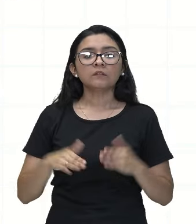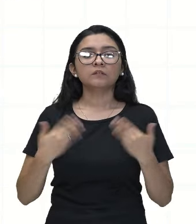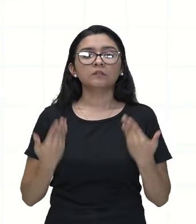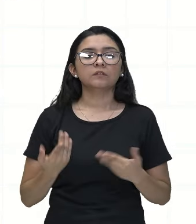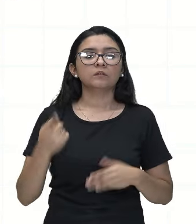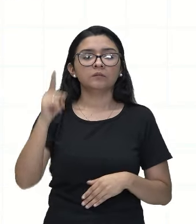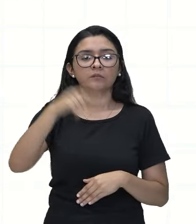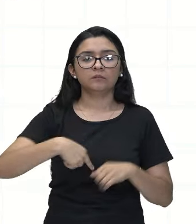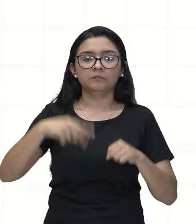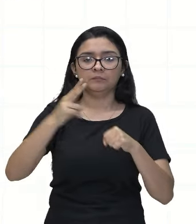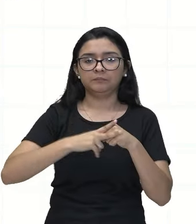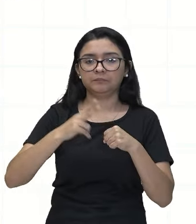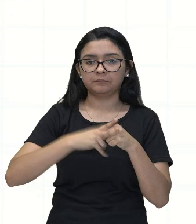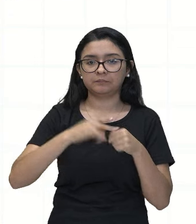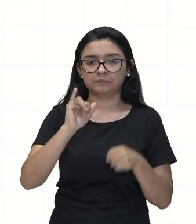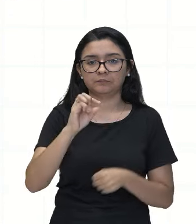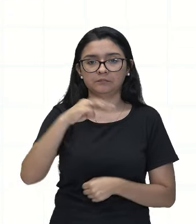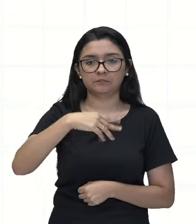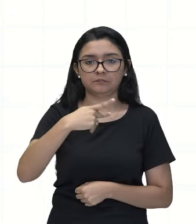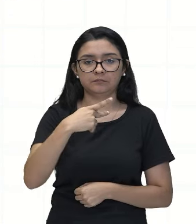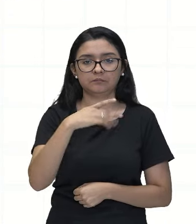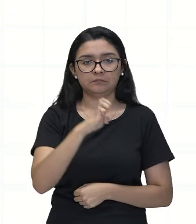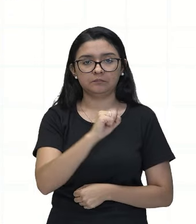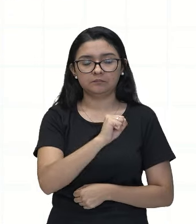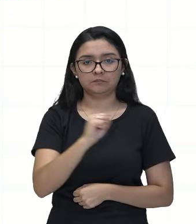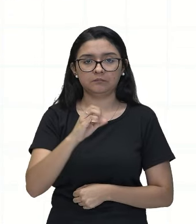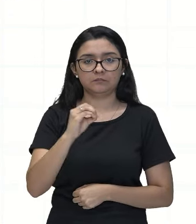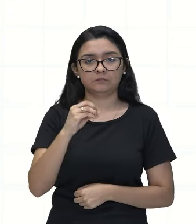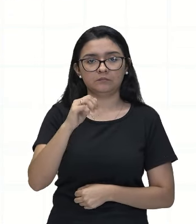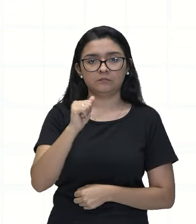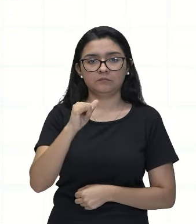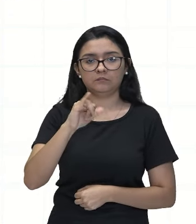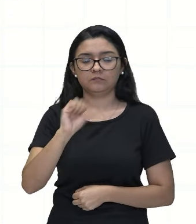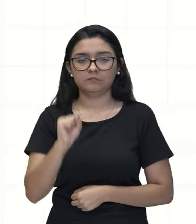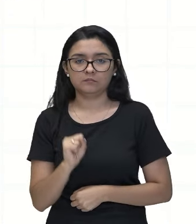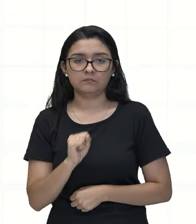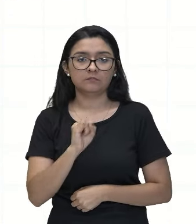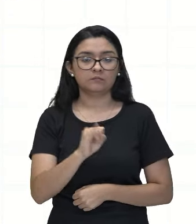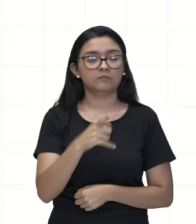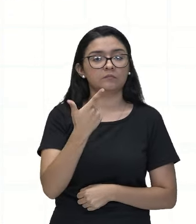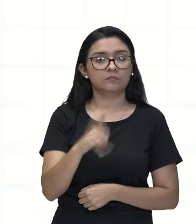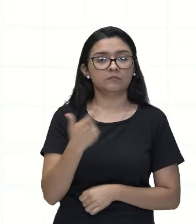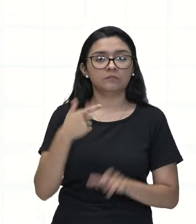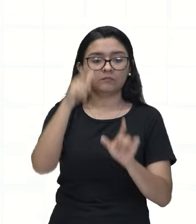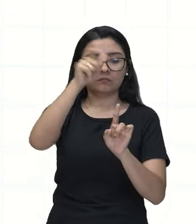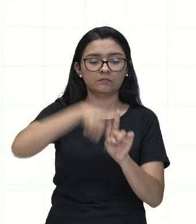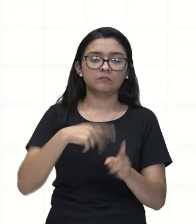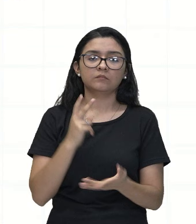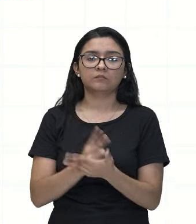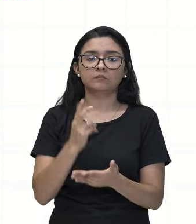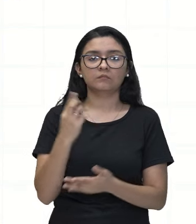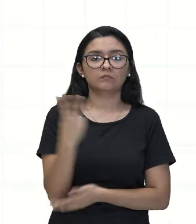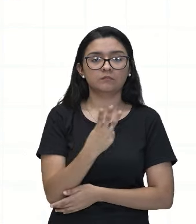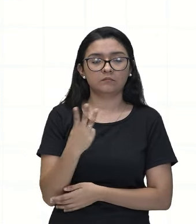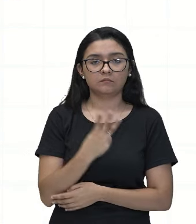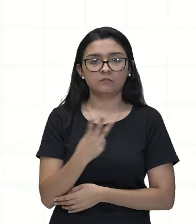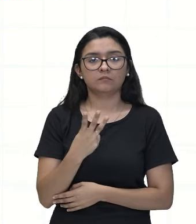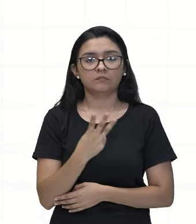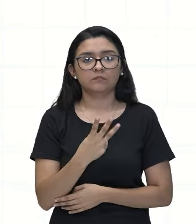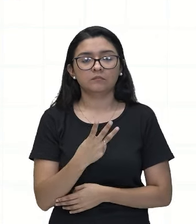chamados verbos impessoais seja ele não tem sujeito então ele permanece na terceira pessoa do singular